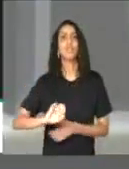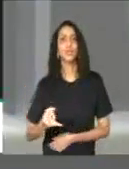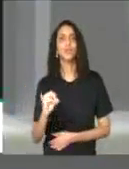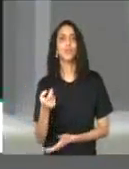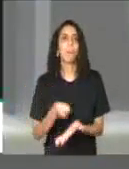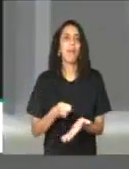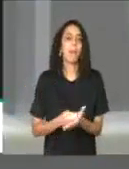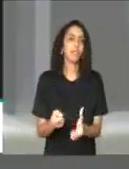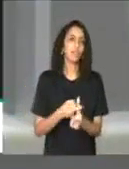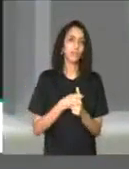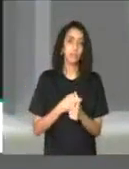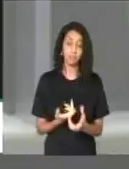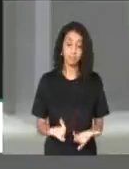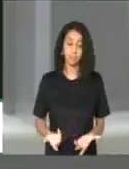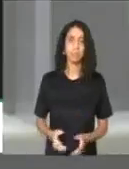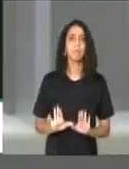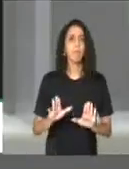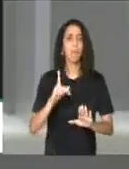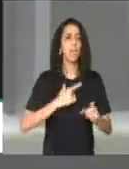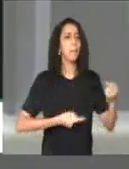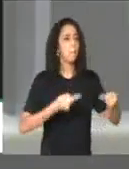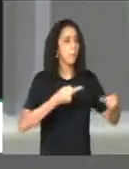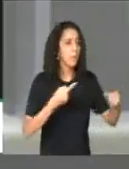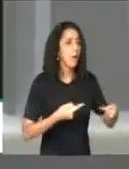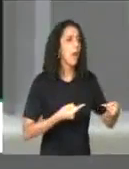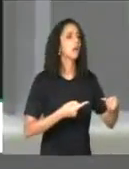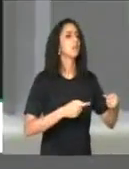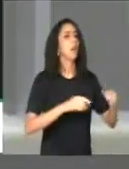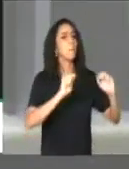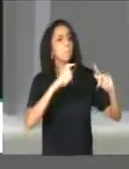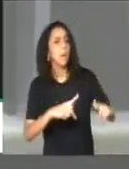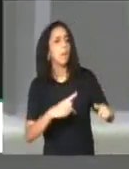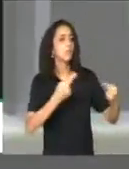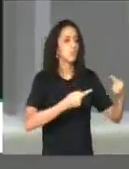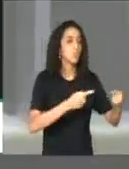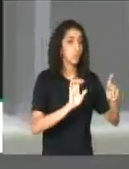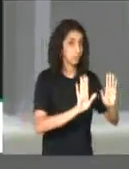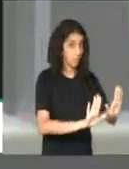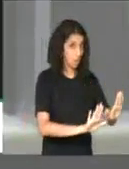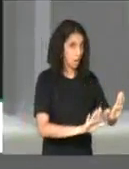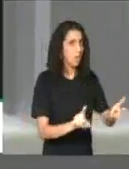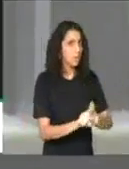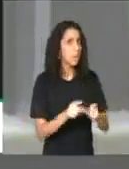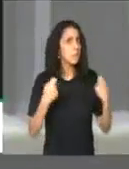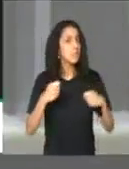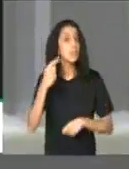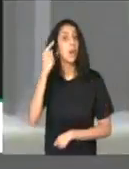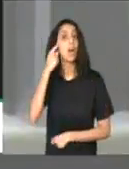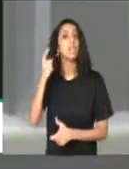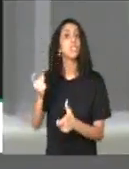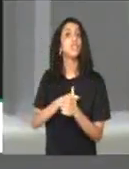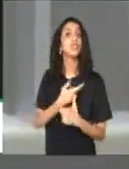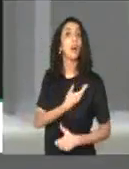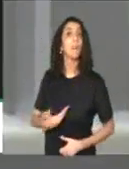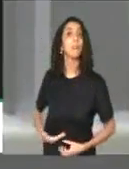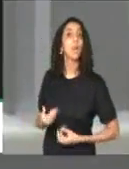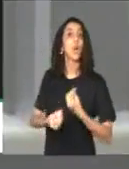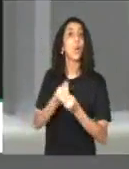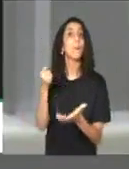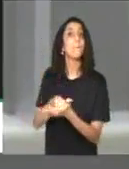que discutimos a reforma da Previdência, se formos sérios, temos que discutir também a dívida pública.